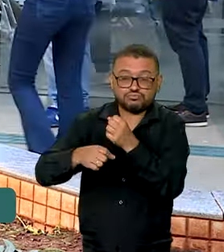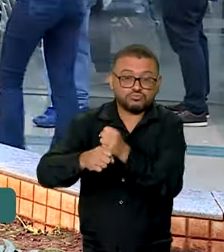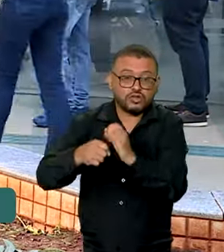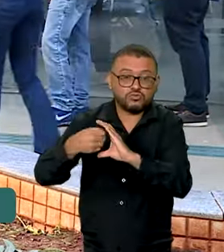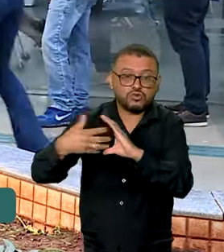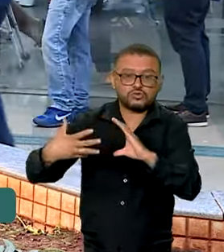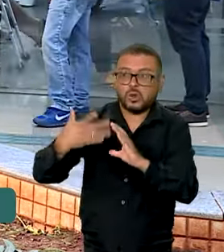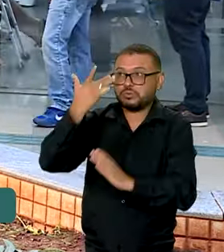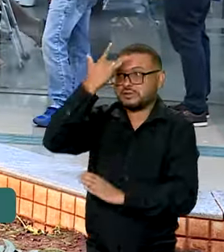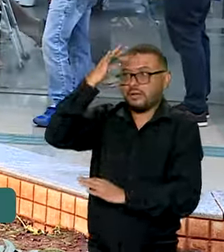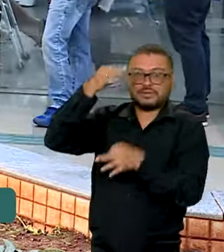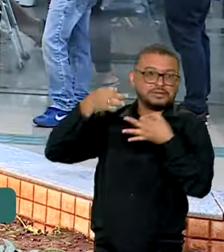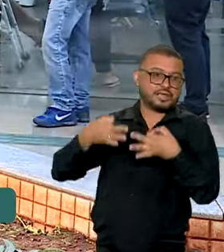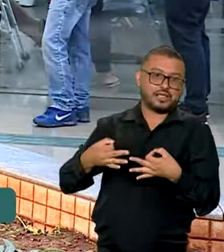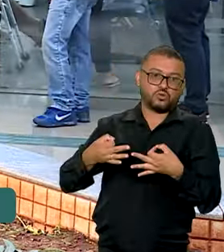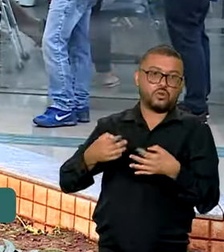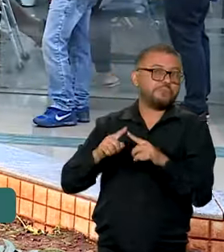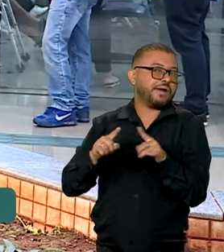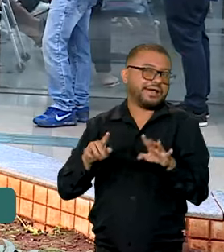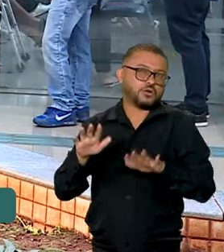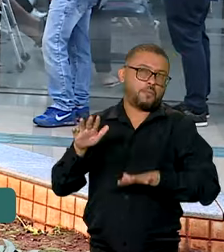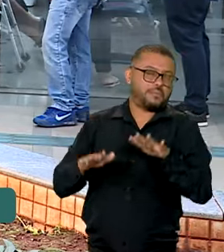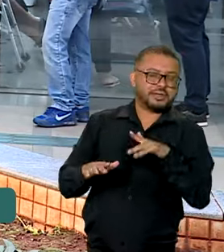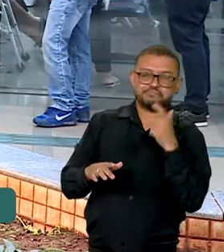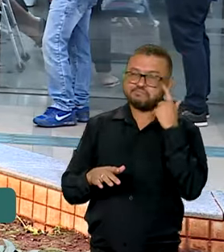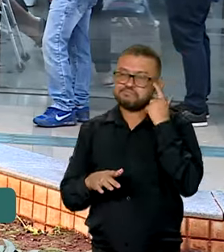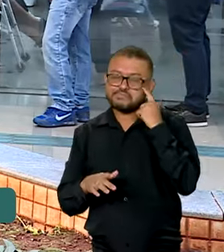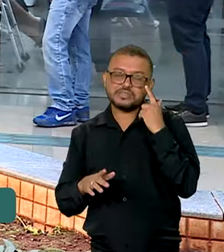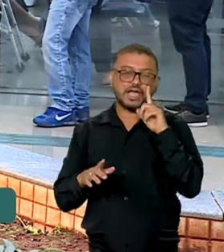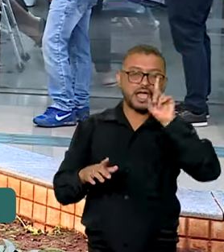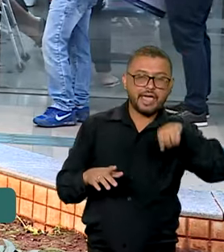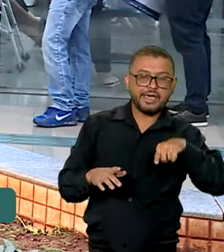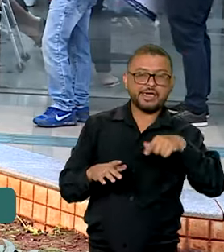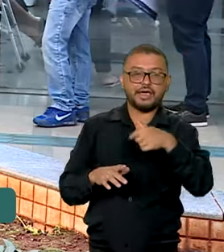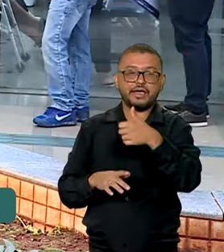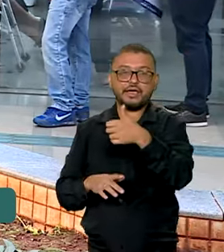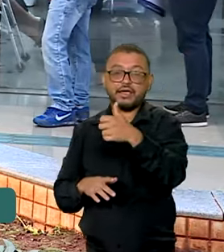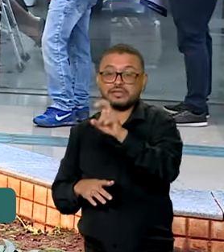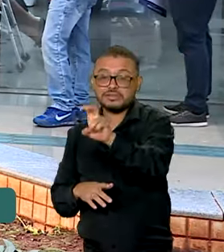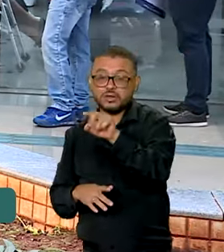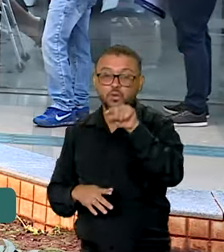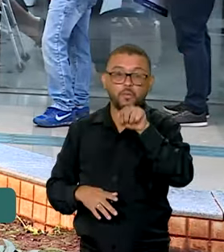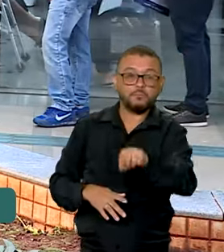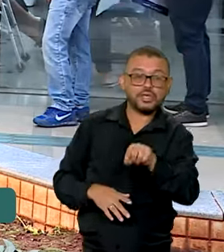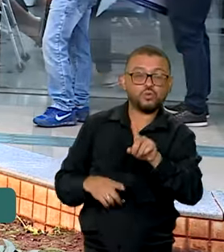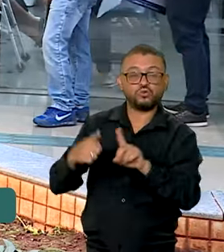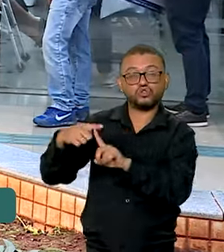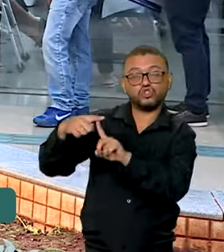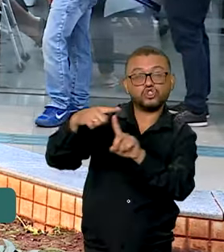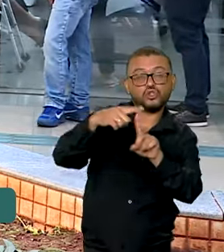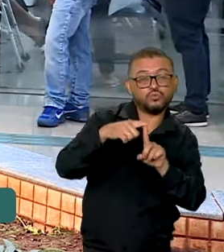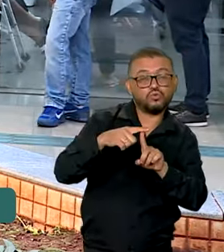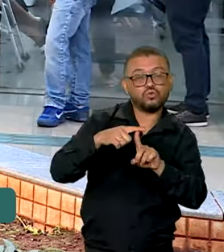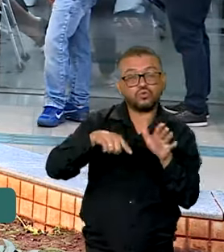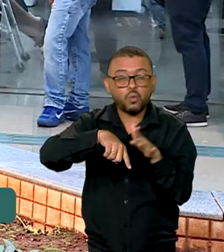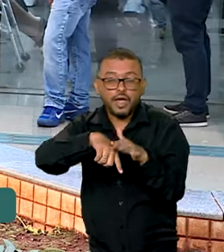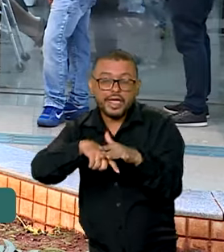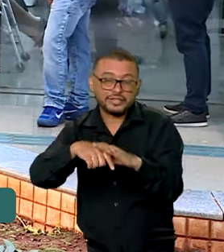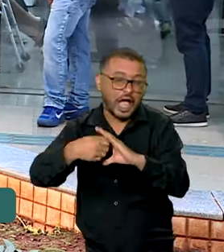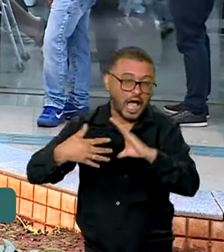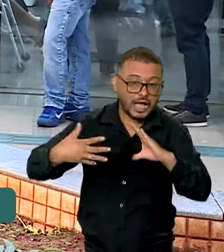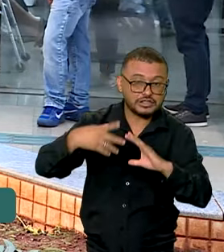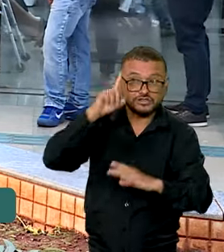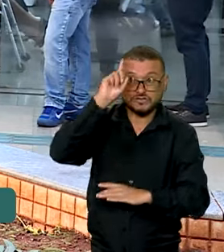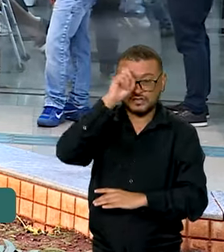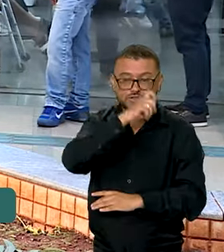é conhecido, mas há uma estimativa de que existam mais de 5 mil tipos diferentes. As causas